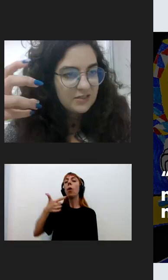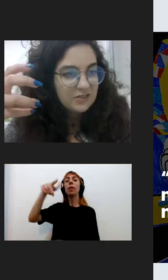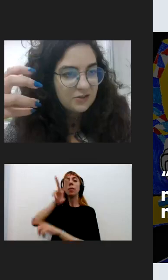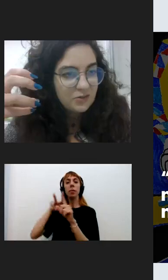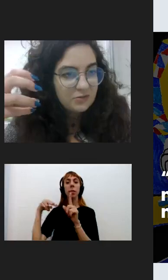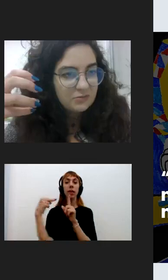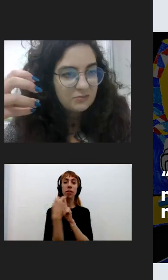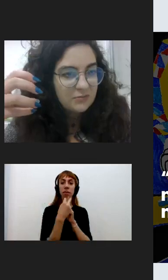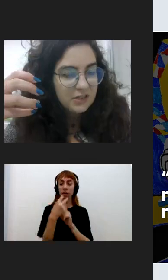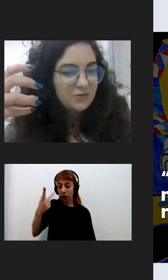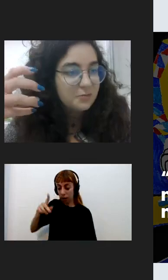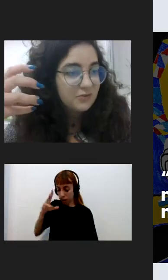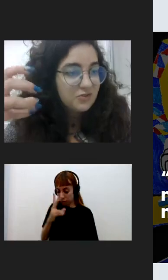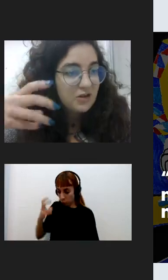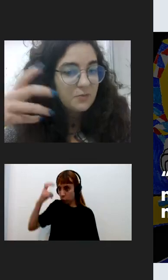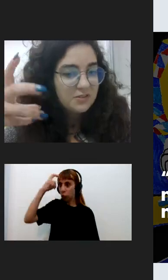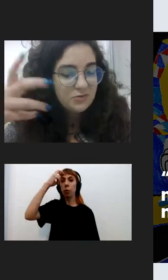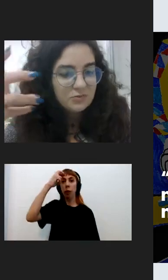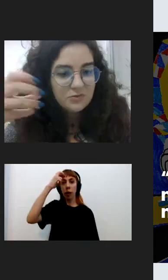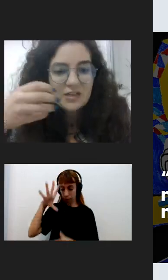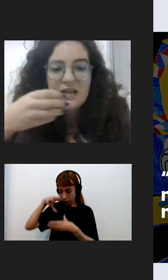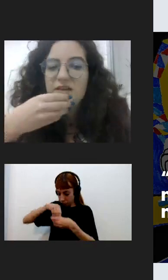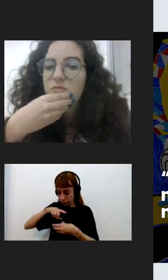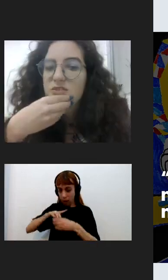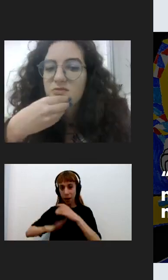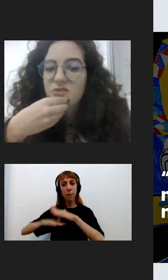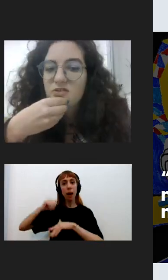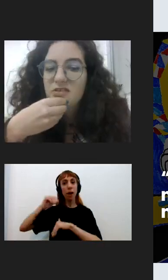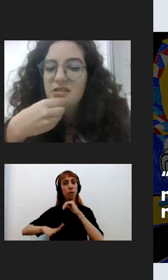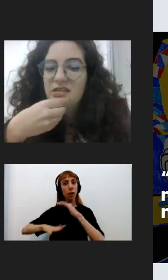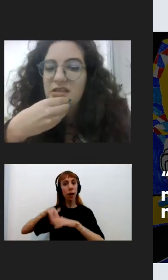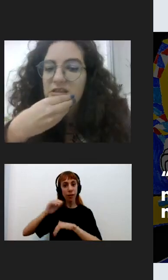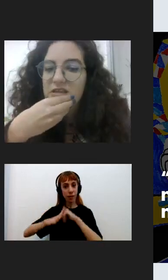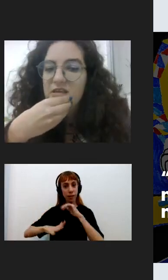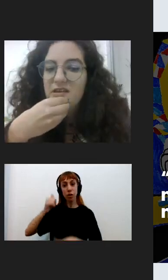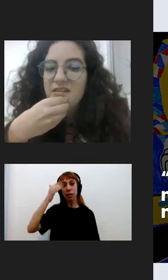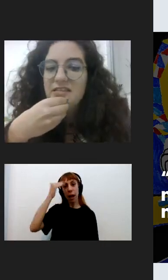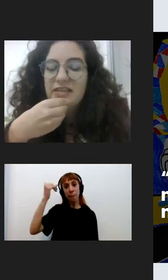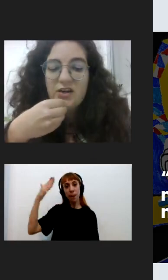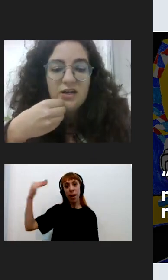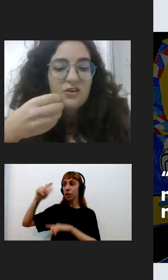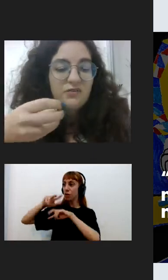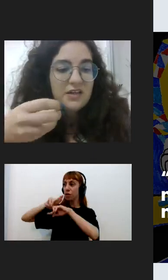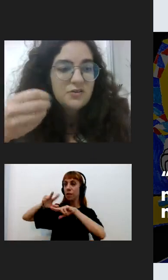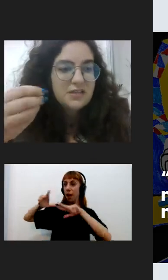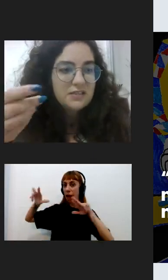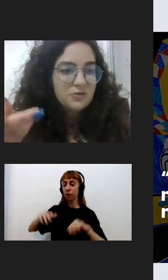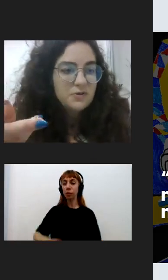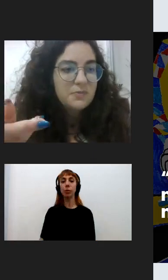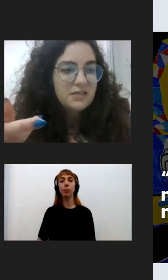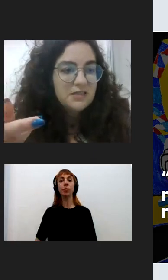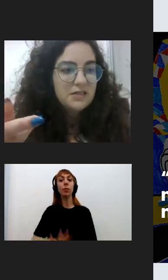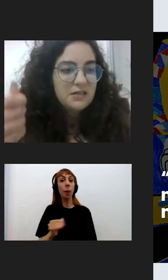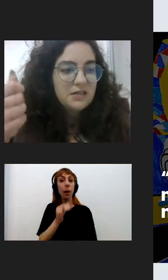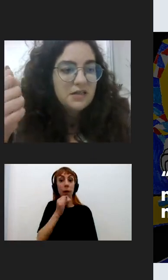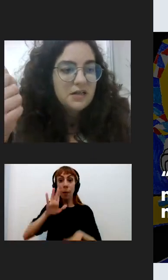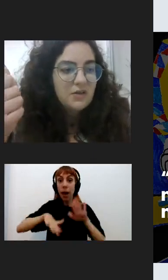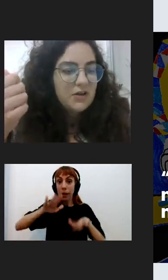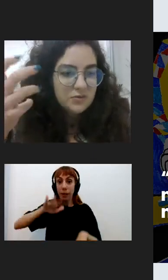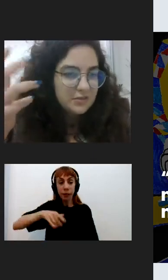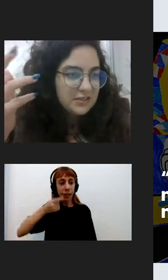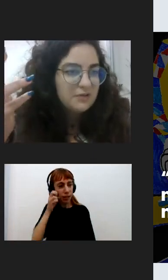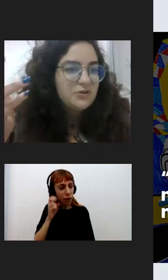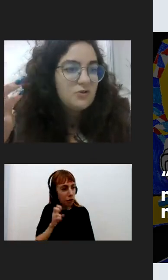terceiro setor, enquanto profissional, eu preciso chegar em algumas situações e dizer que, olha, talvez o que essa pessoa precise não